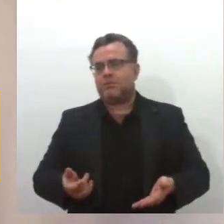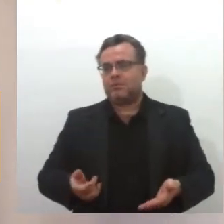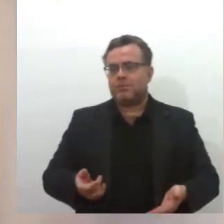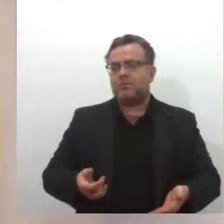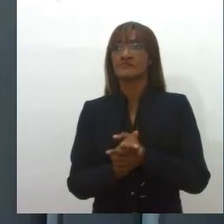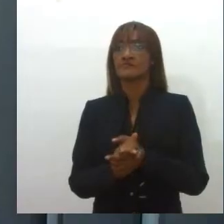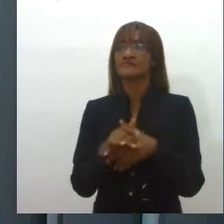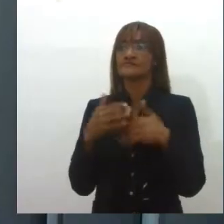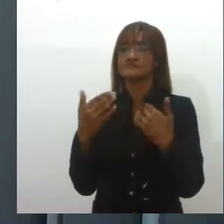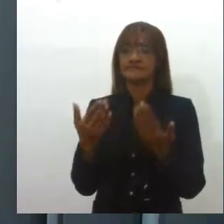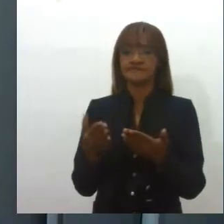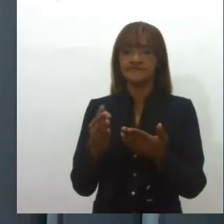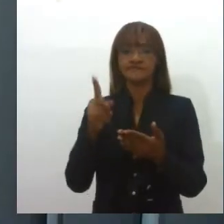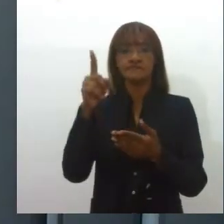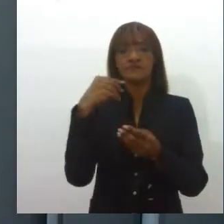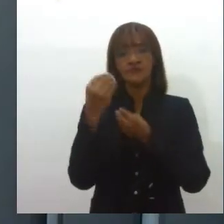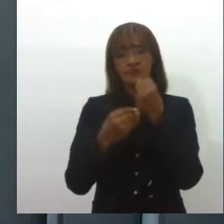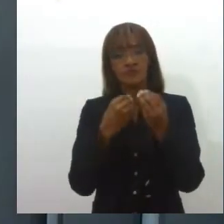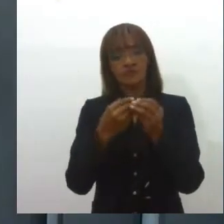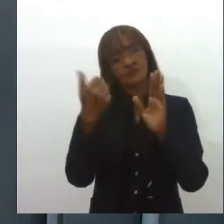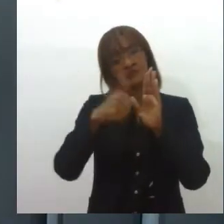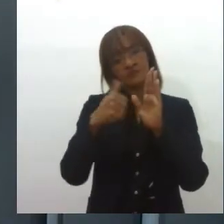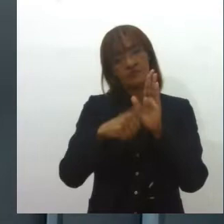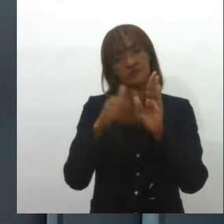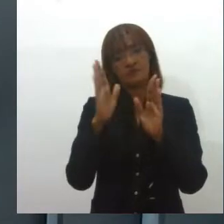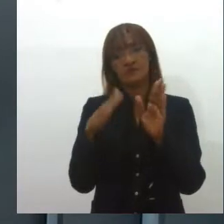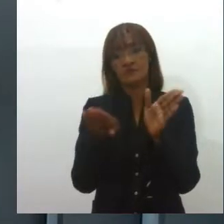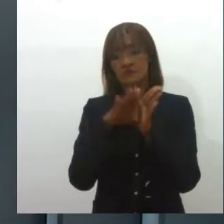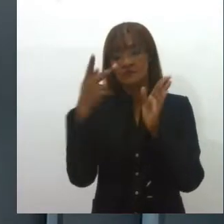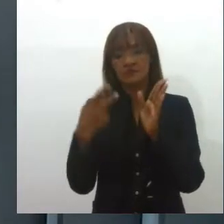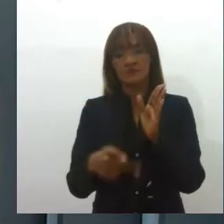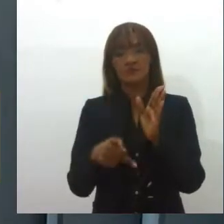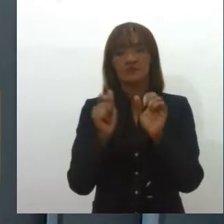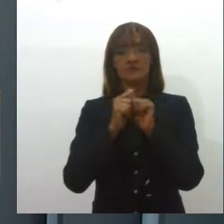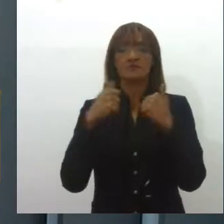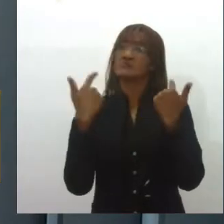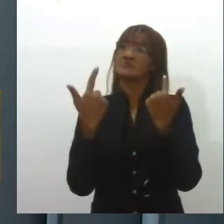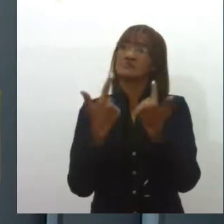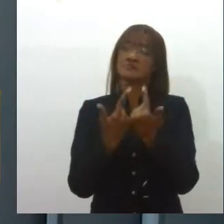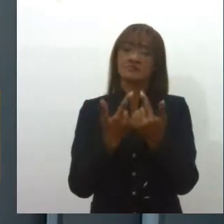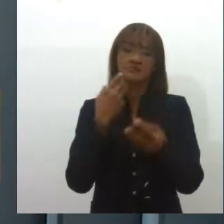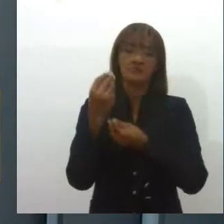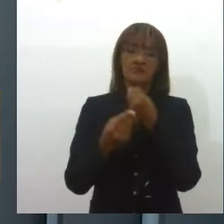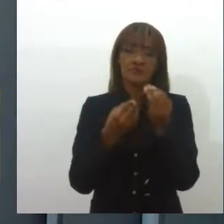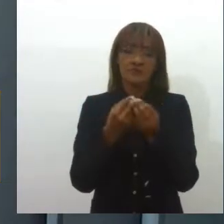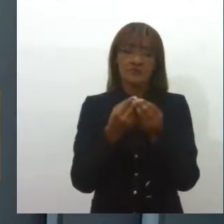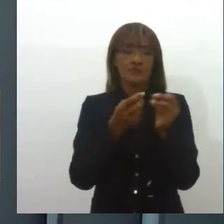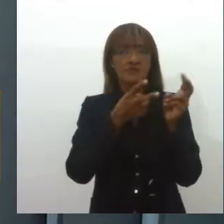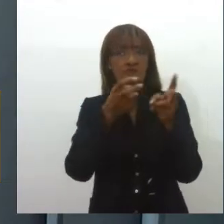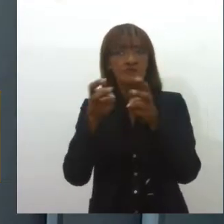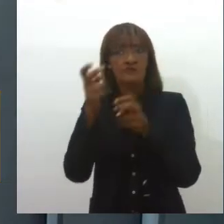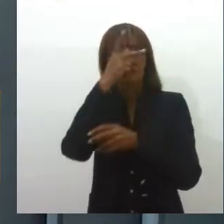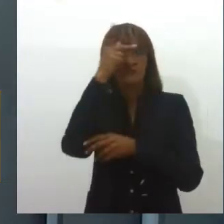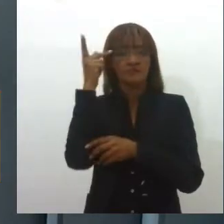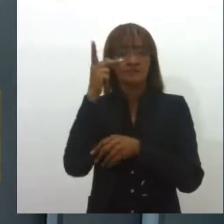açúcar. Como é que a senhora avalia esse assunto ter chegado aqui na Assembleia, ter tido essa sensibilidade de olhar para os